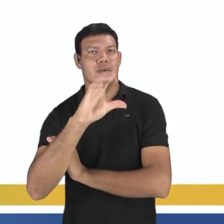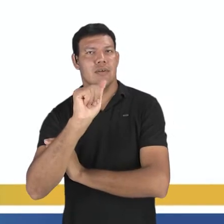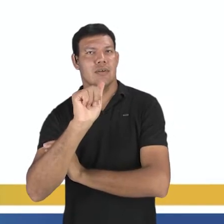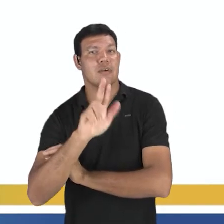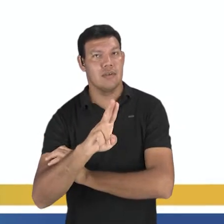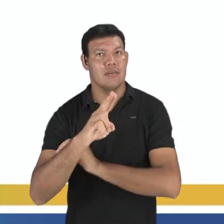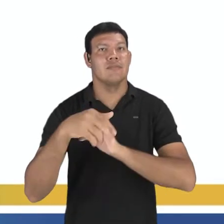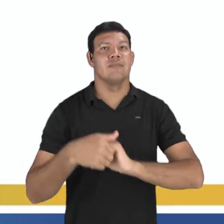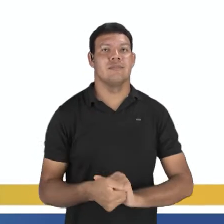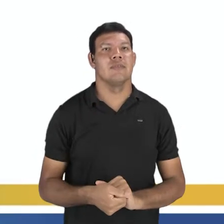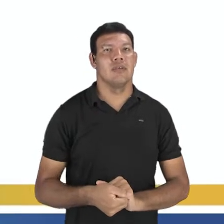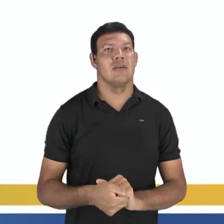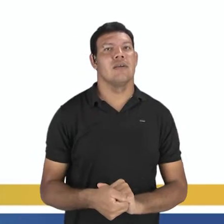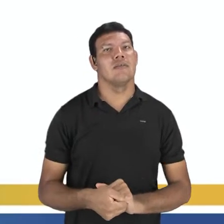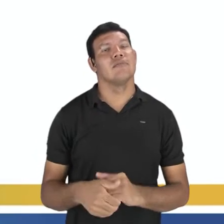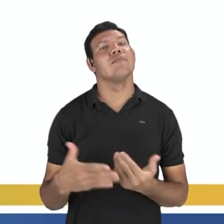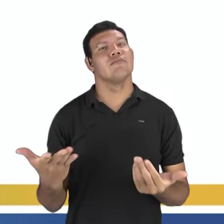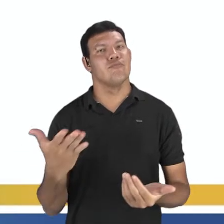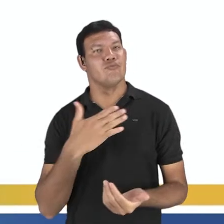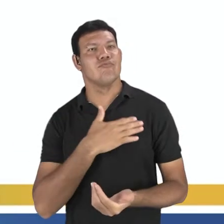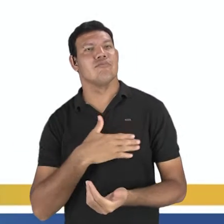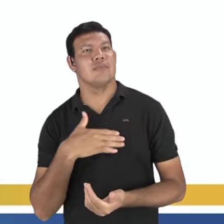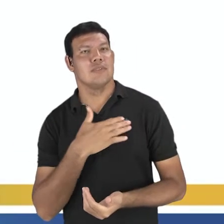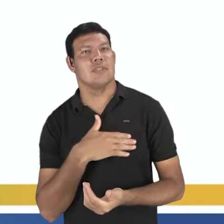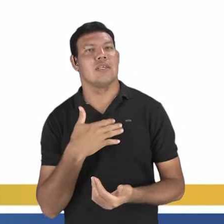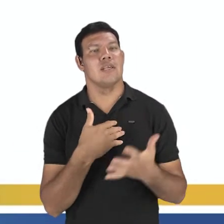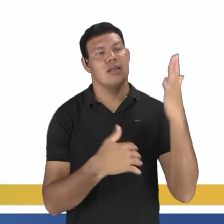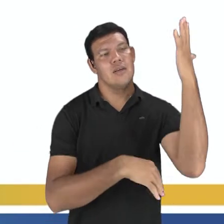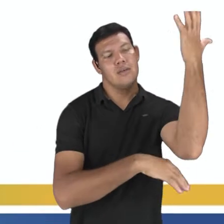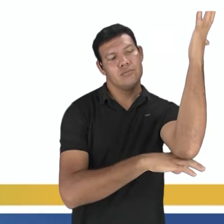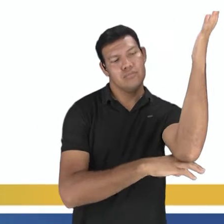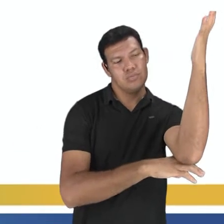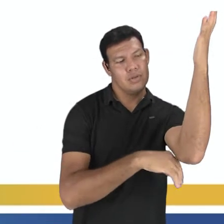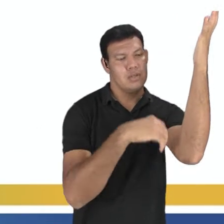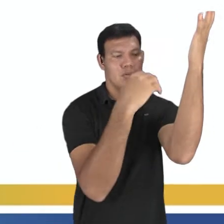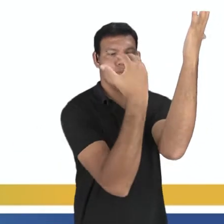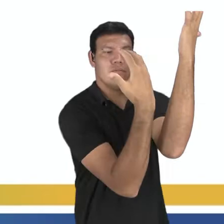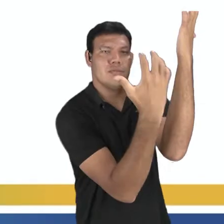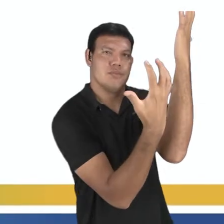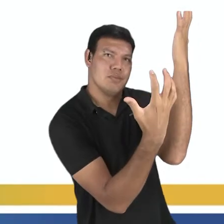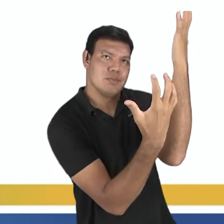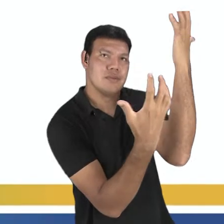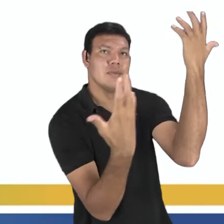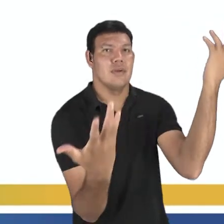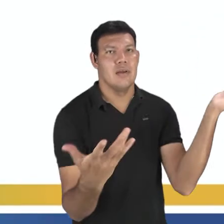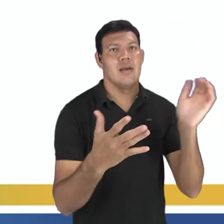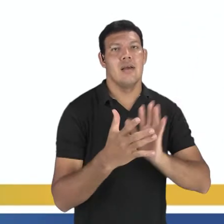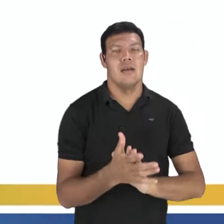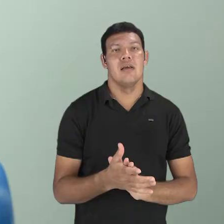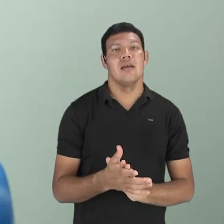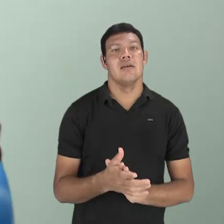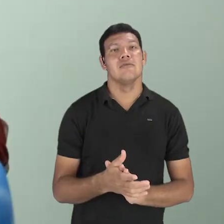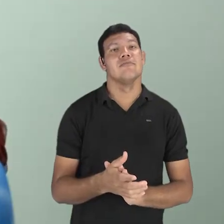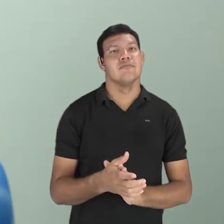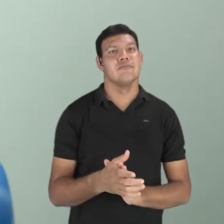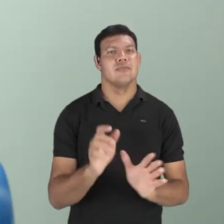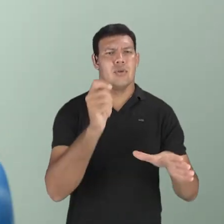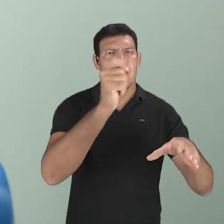quase intacta, dando a ela a função de proteger os cacaueiros. Olha só, criança,